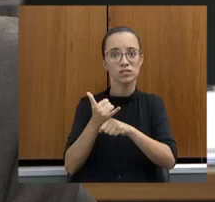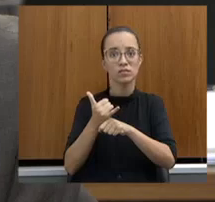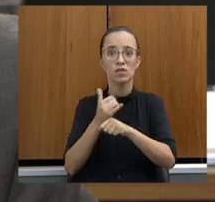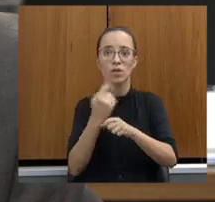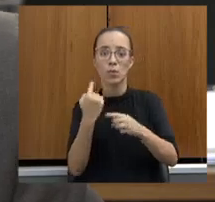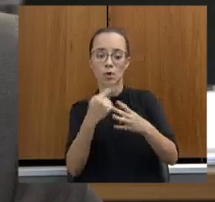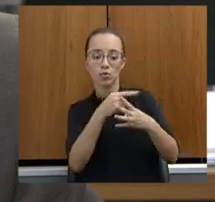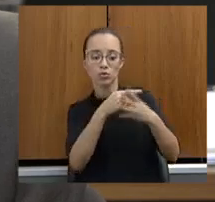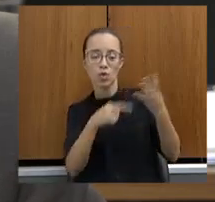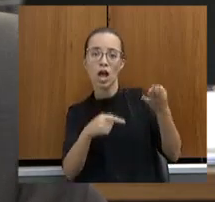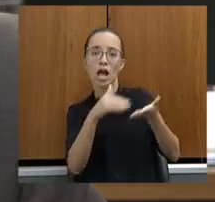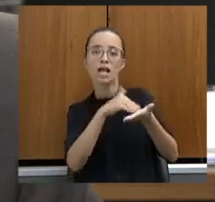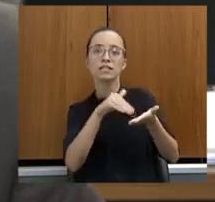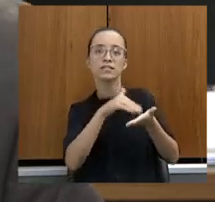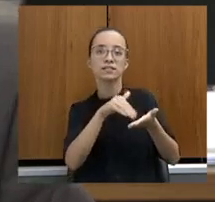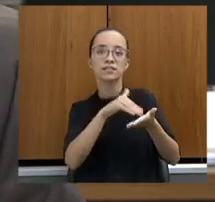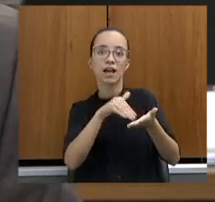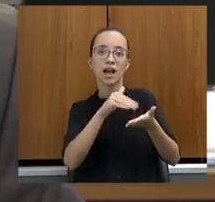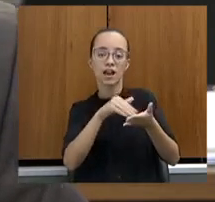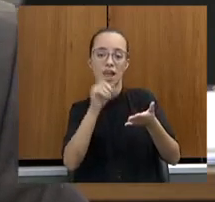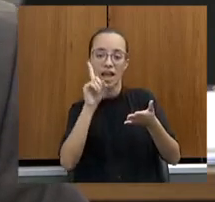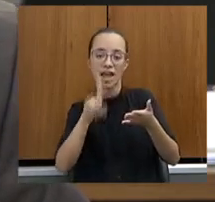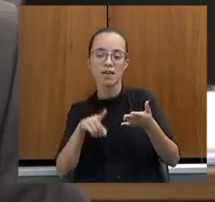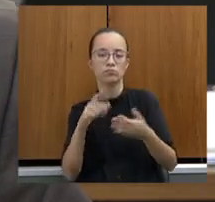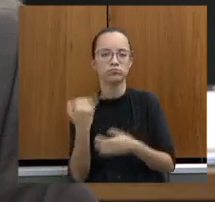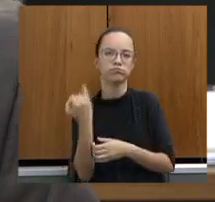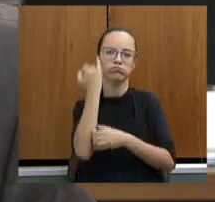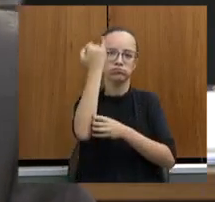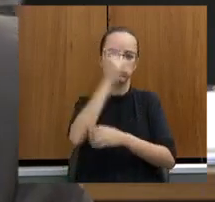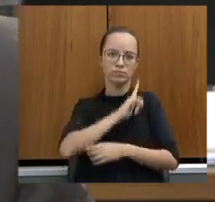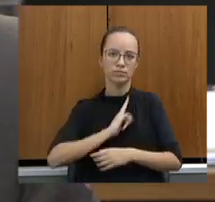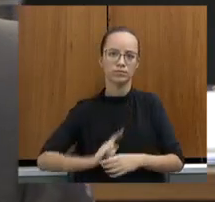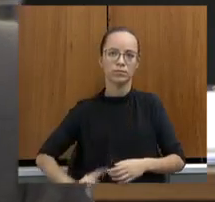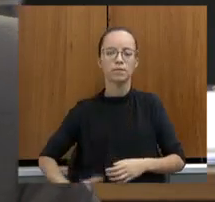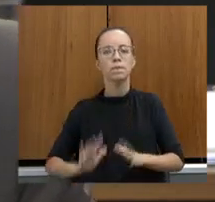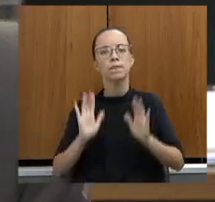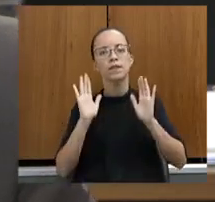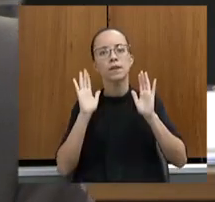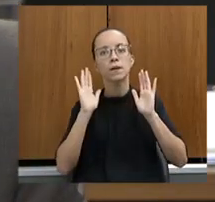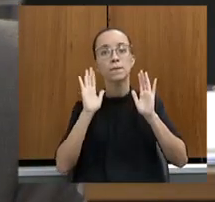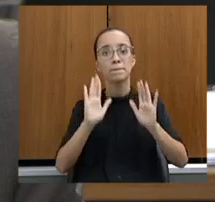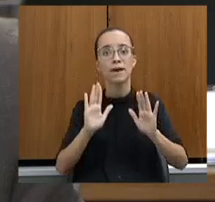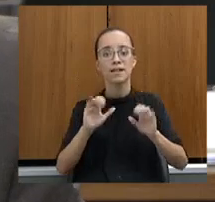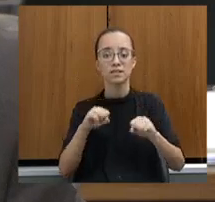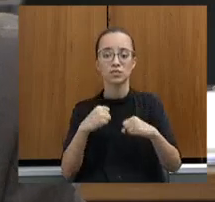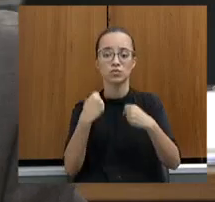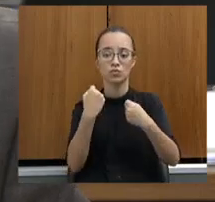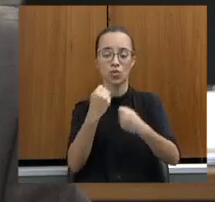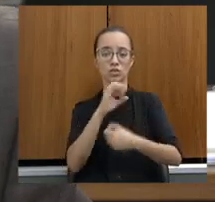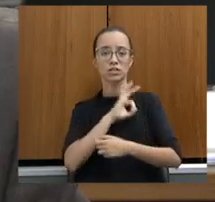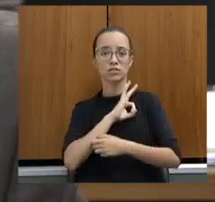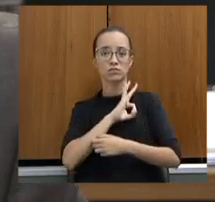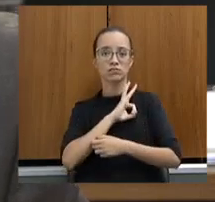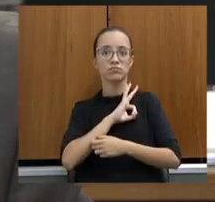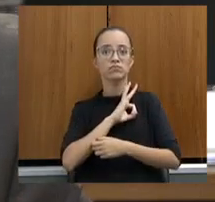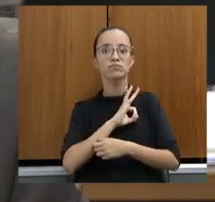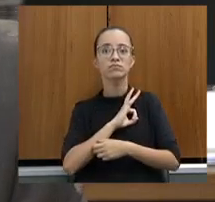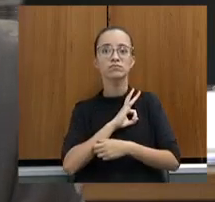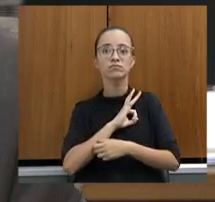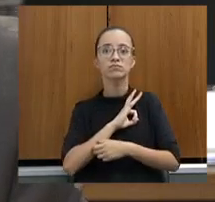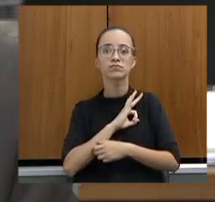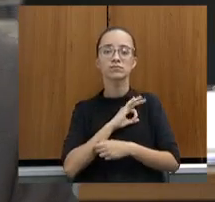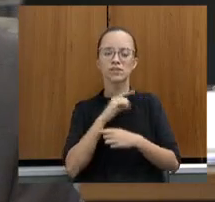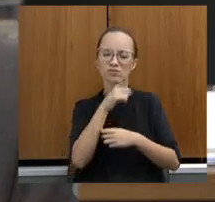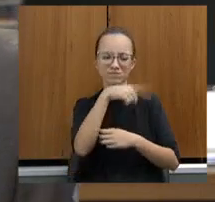secretários são secretários de Posses Chaves do governo mas no tocante as forças policiais tem